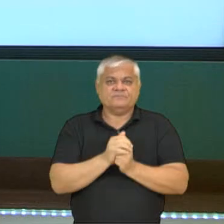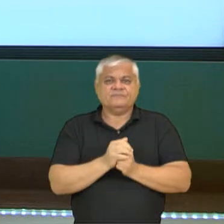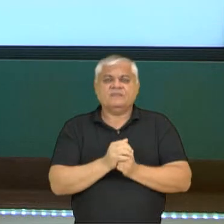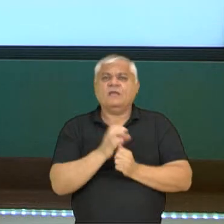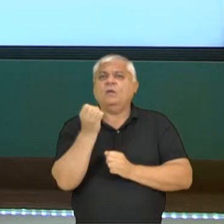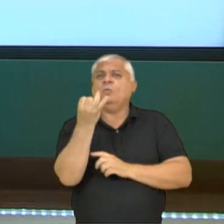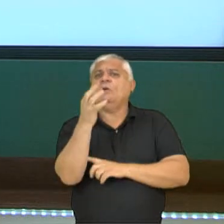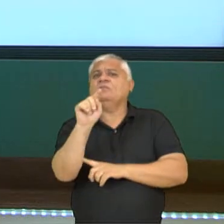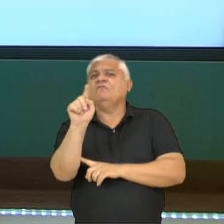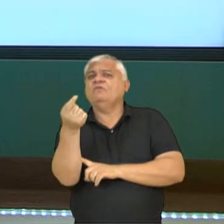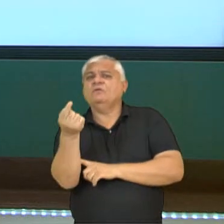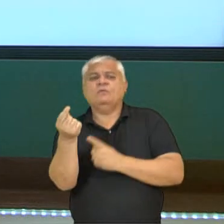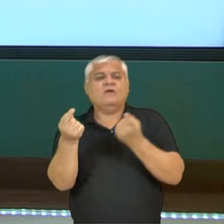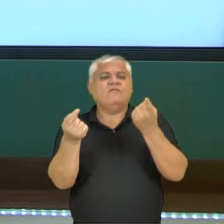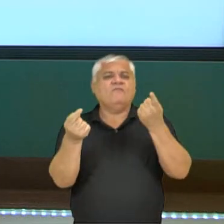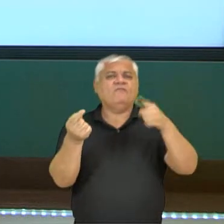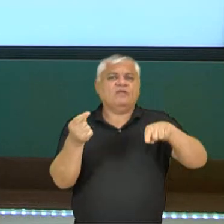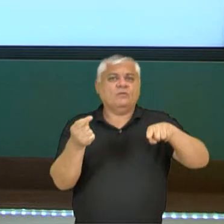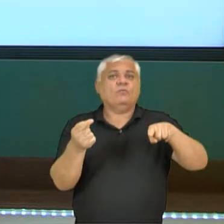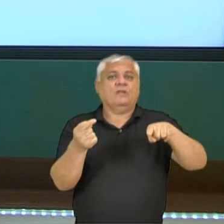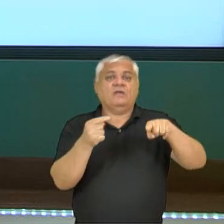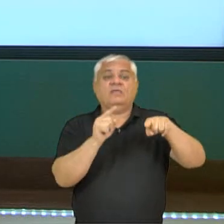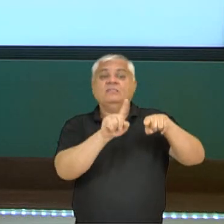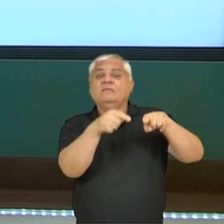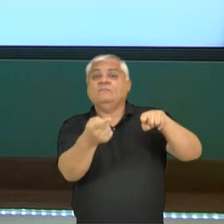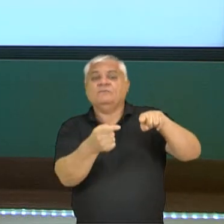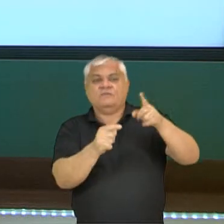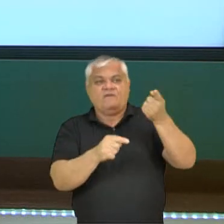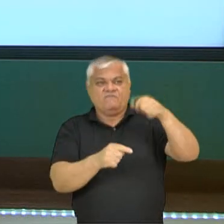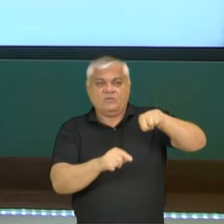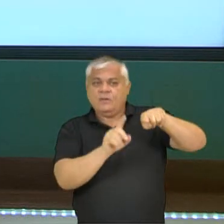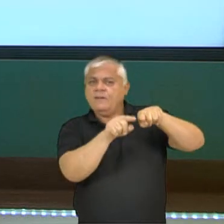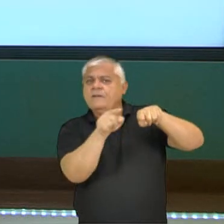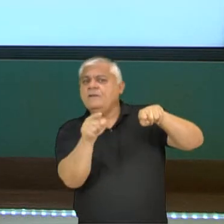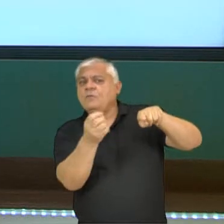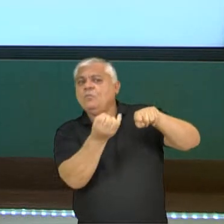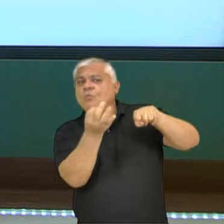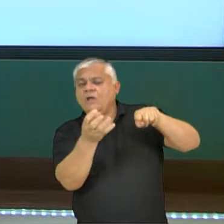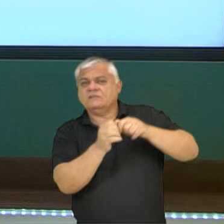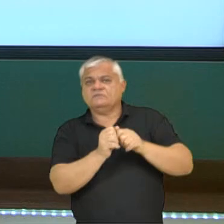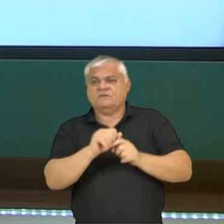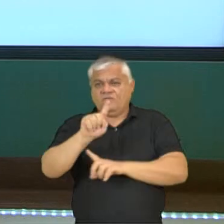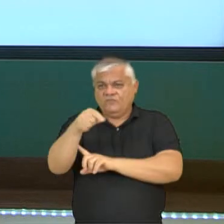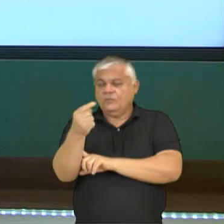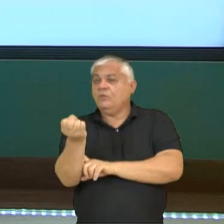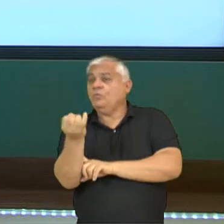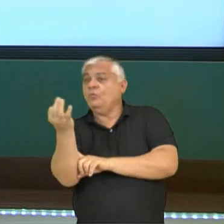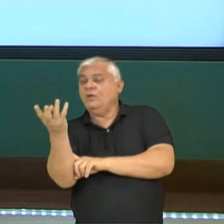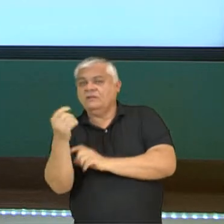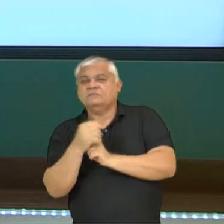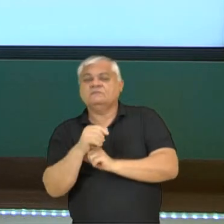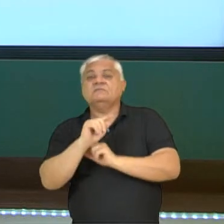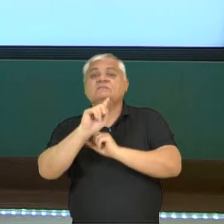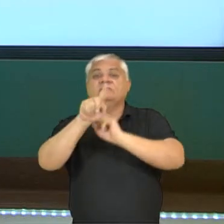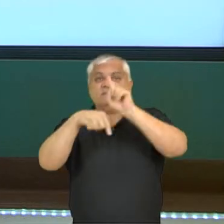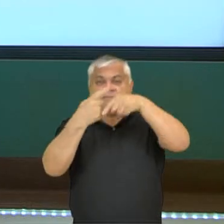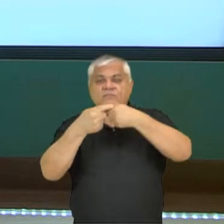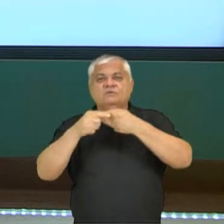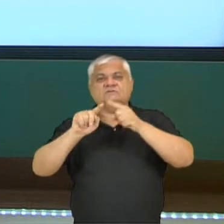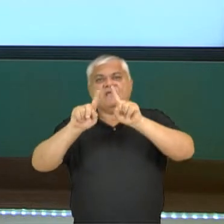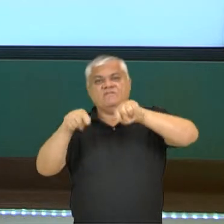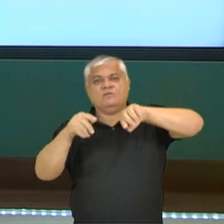casas decimais? São as casas depois da vírgula. Em seguida, devemos suprimir a vírgula e,